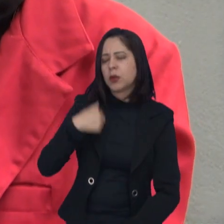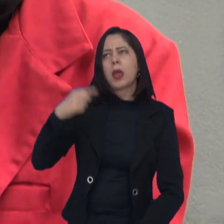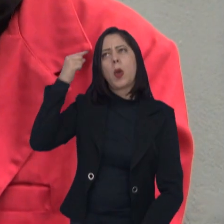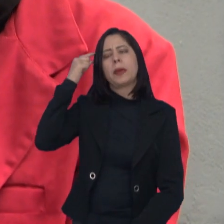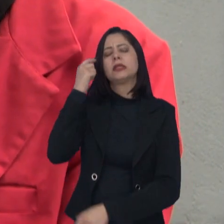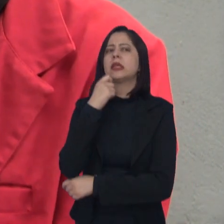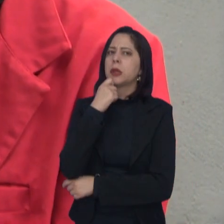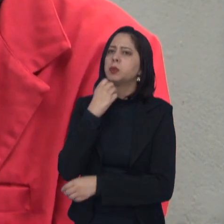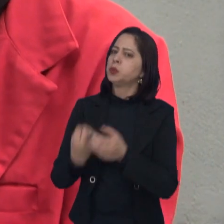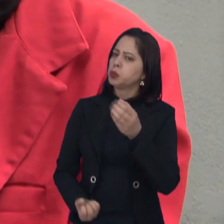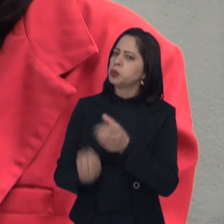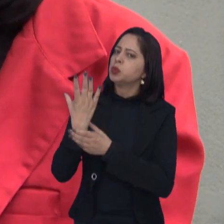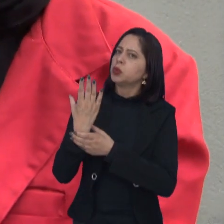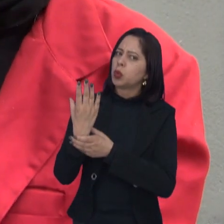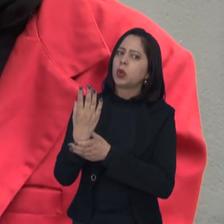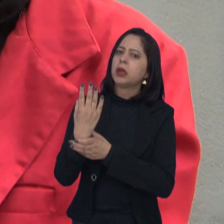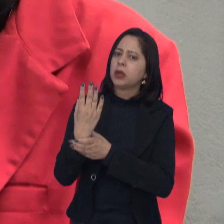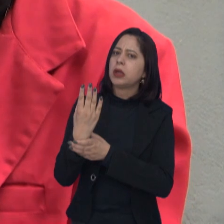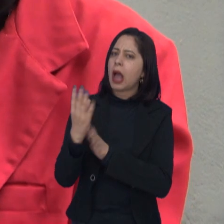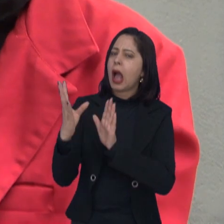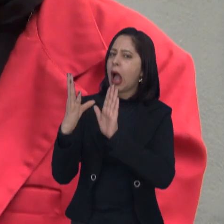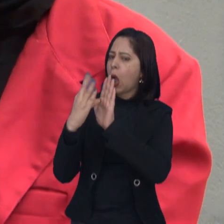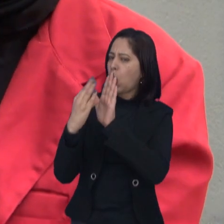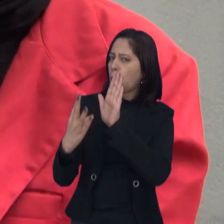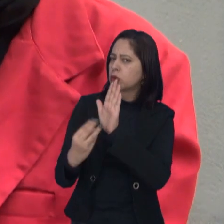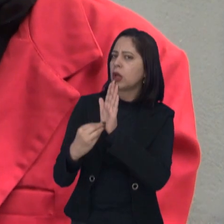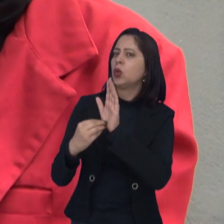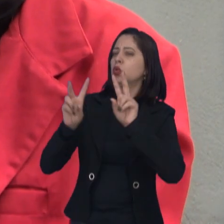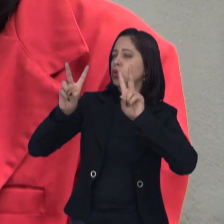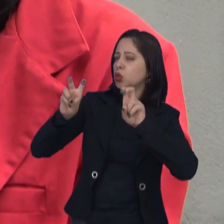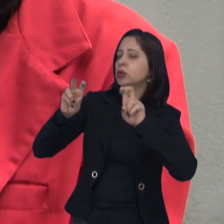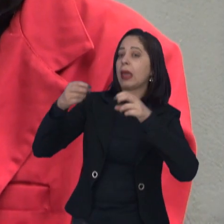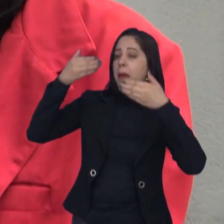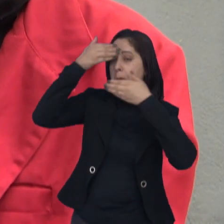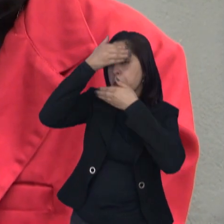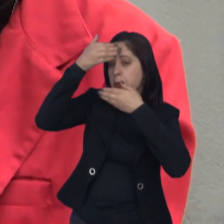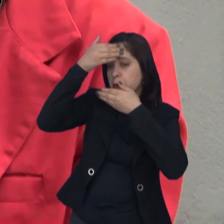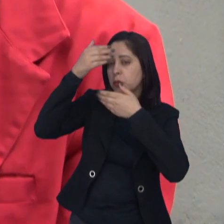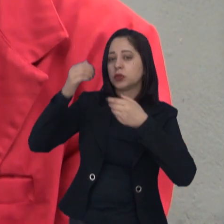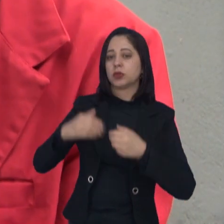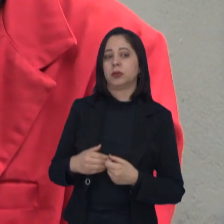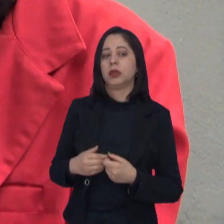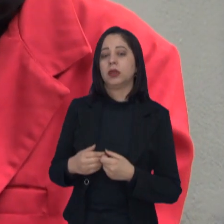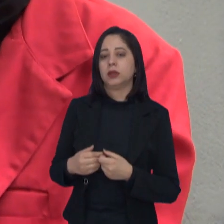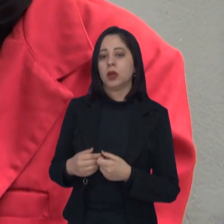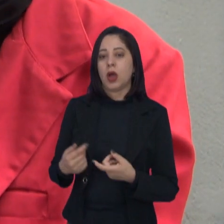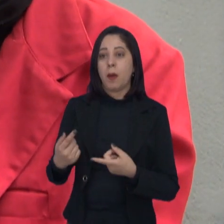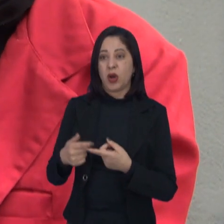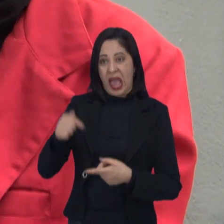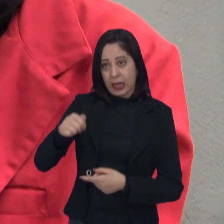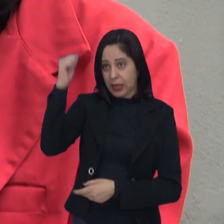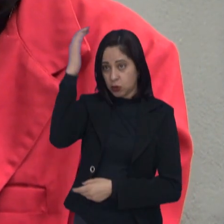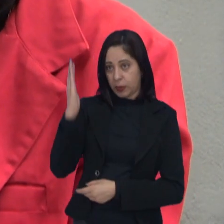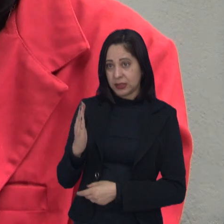pouquinho mais de conteúdo sobre os muçulmanos, sobre intolerância religiosa, né? Porque somos a minoria, né, aqui no